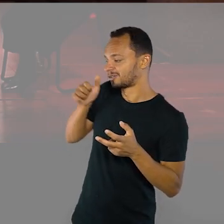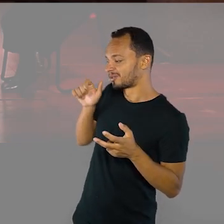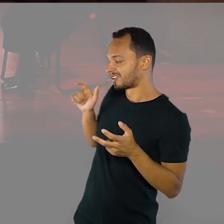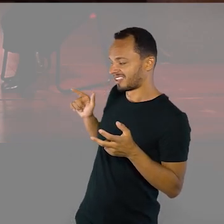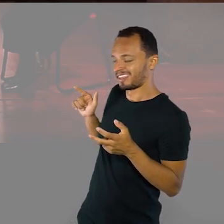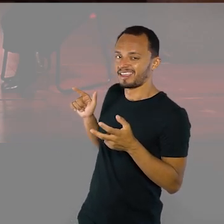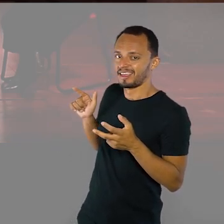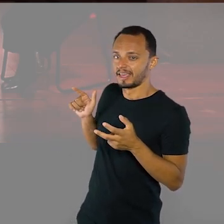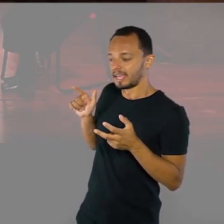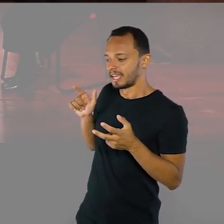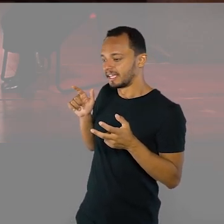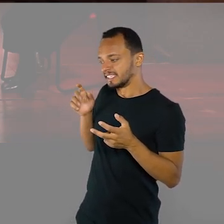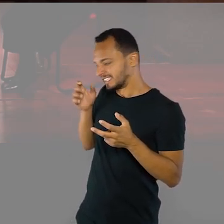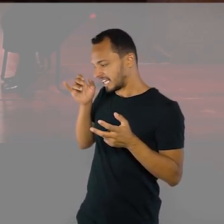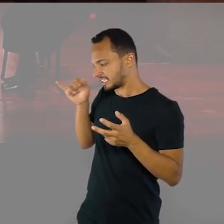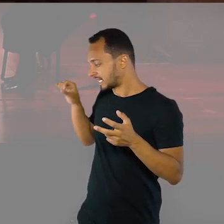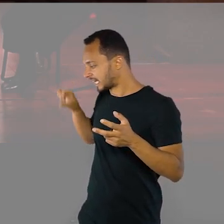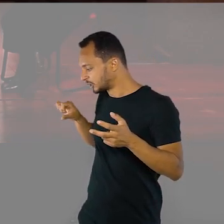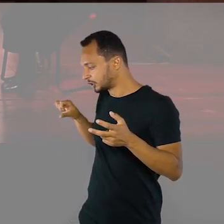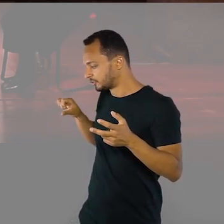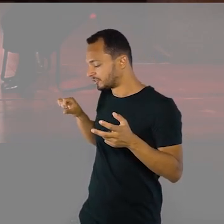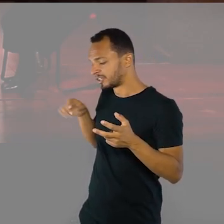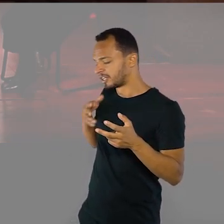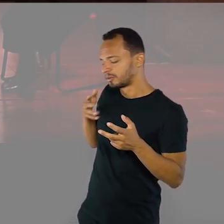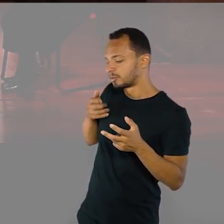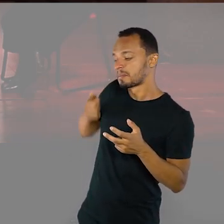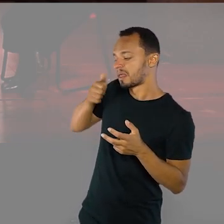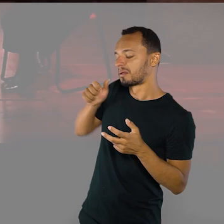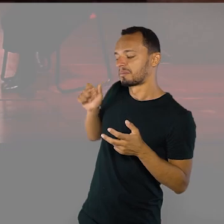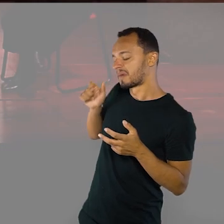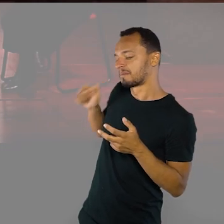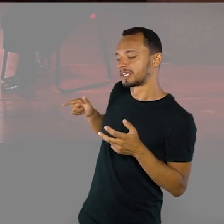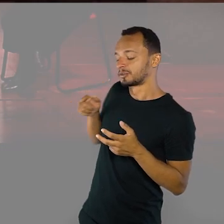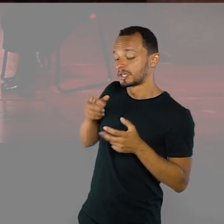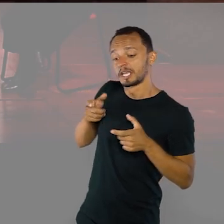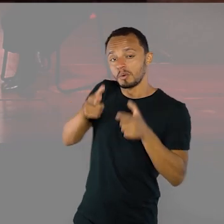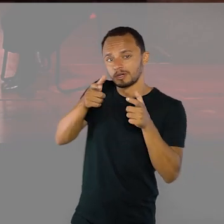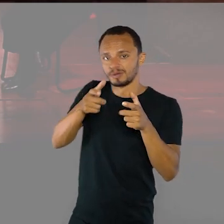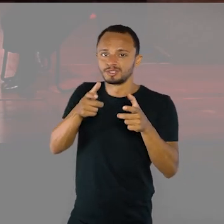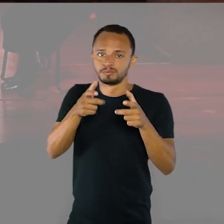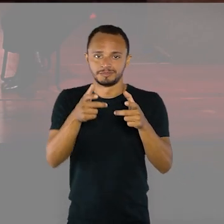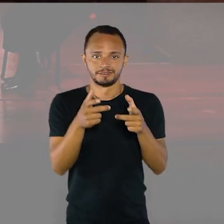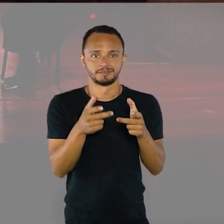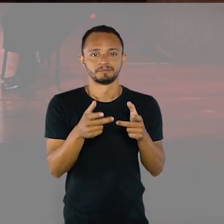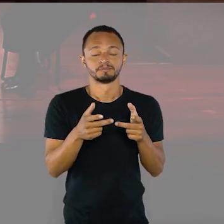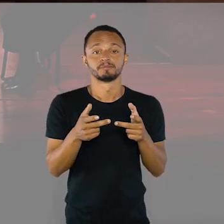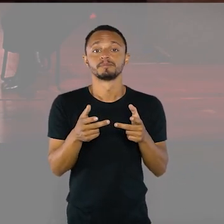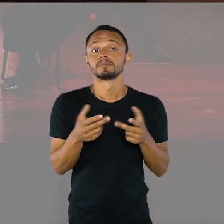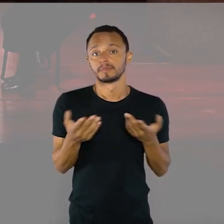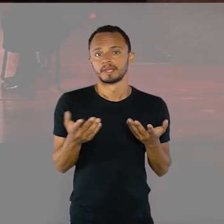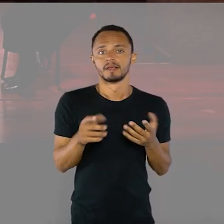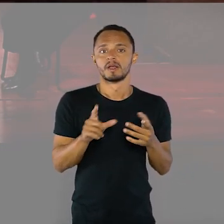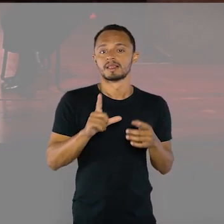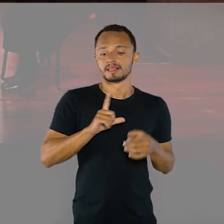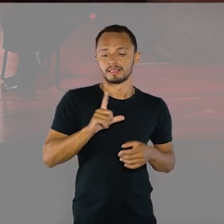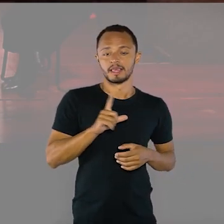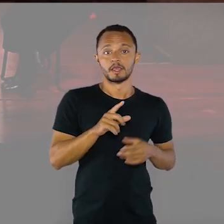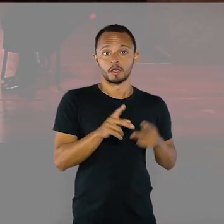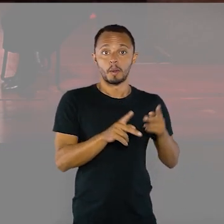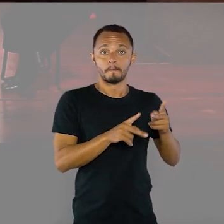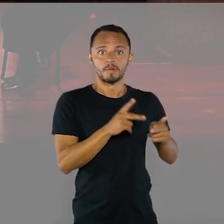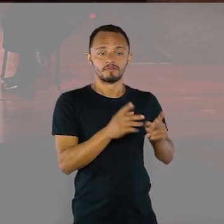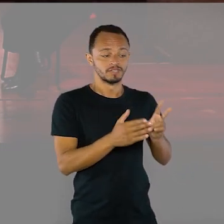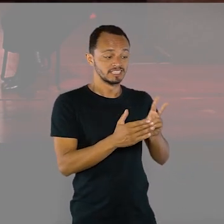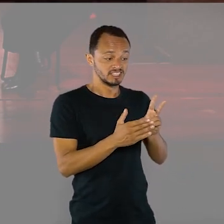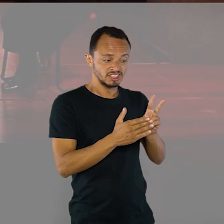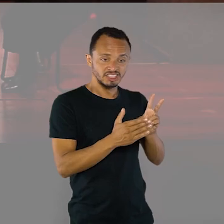a questão racial era um não tema, a questão indígena era como se eles tivessem, né, se eram povos condenados ao desaparecimento, que